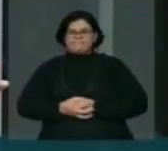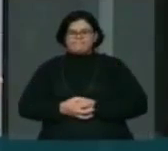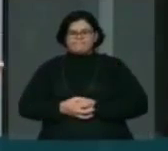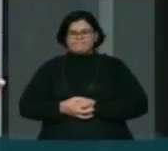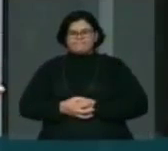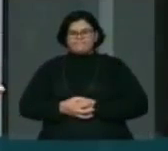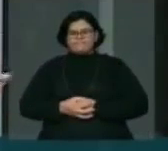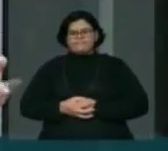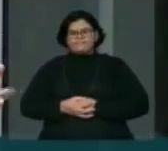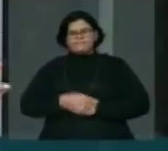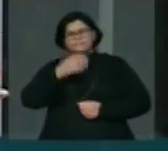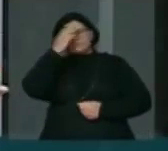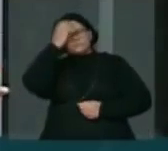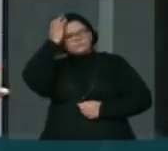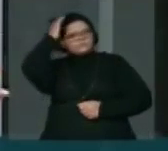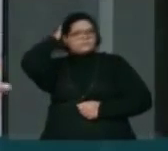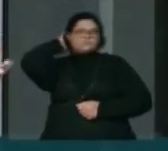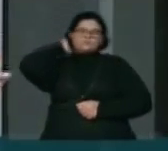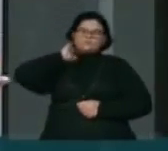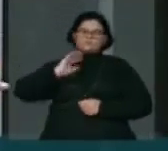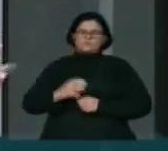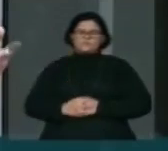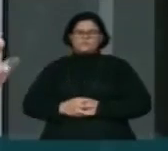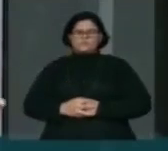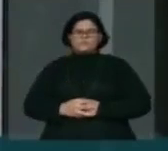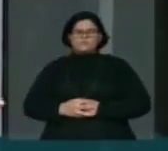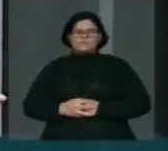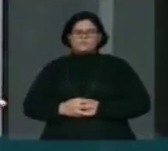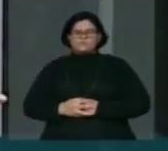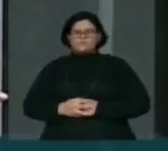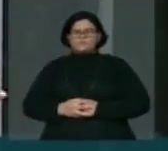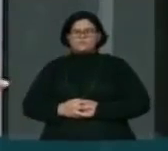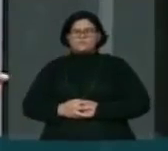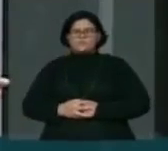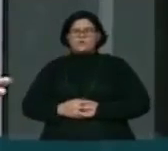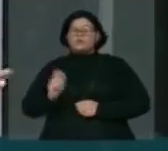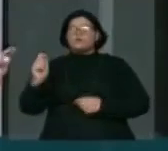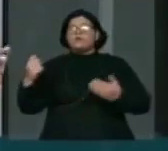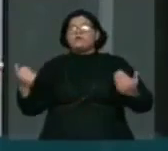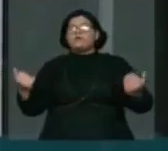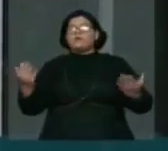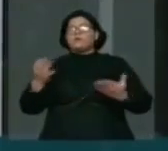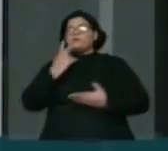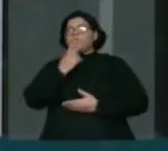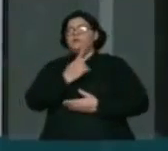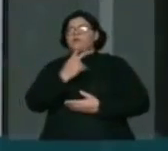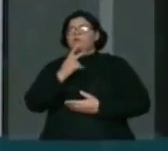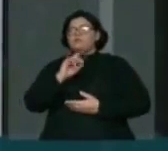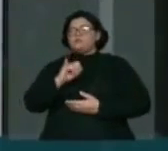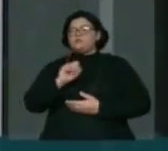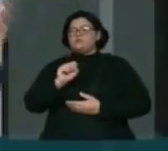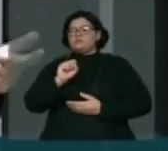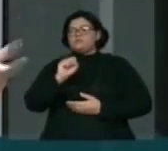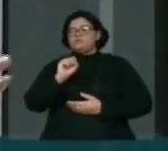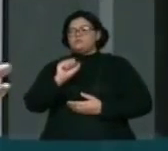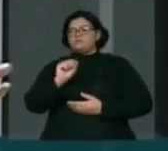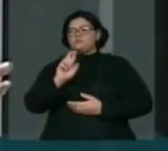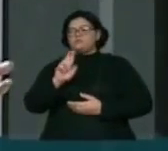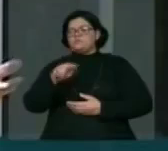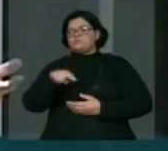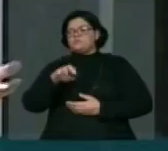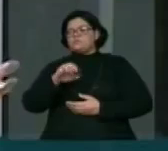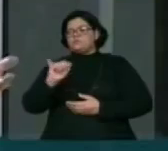ilustrar aquele velho dito da política brasileira de que presidência é destino, quem diria que Sarney, que